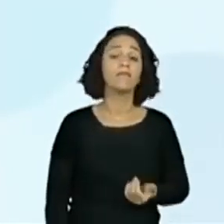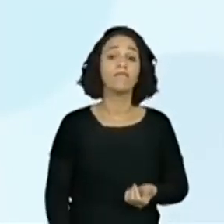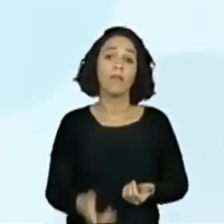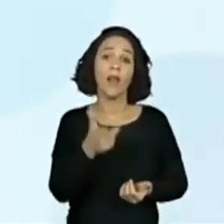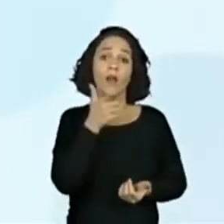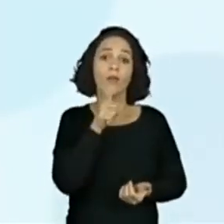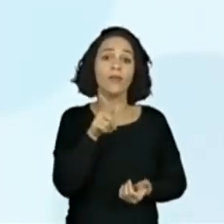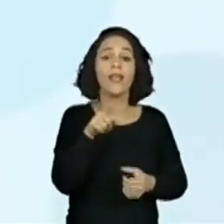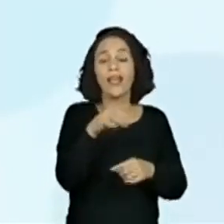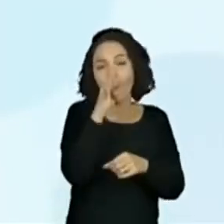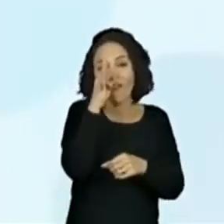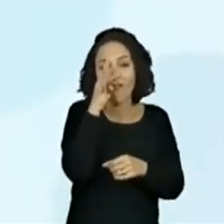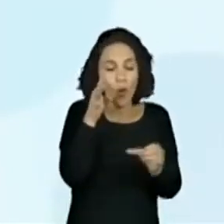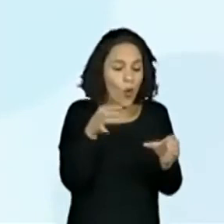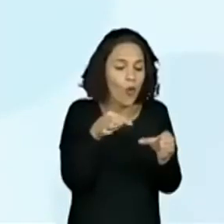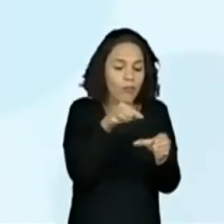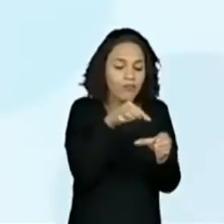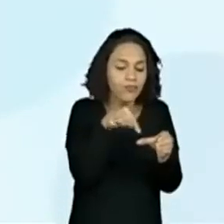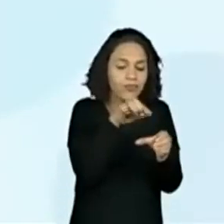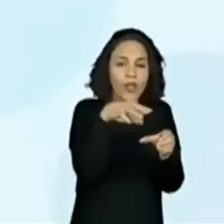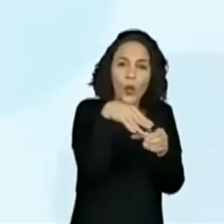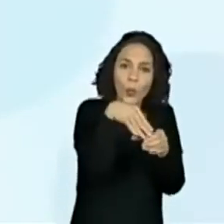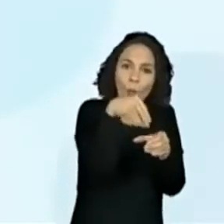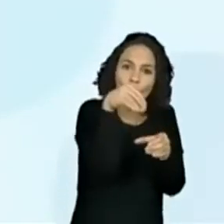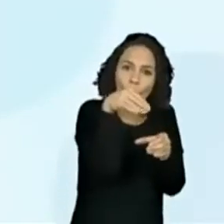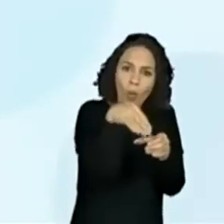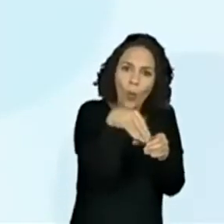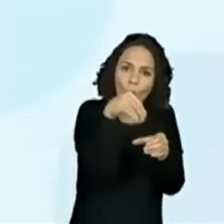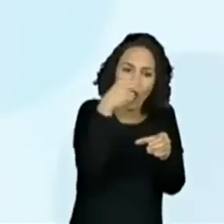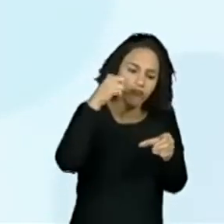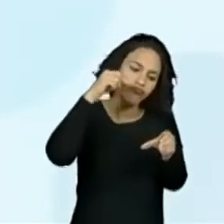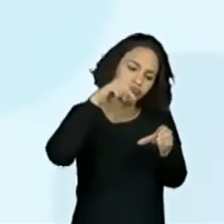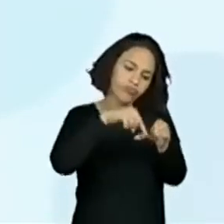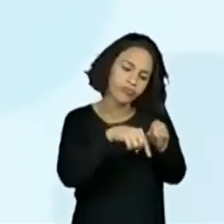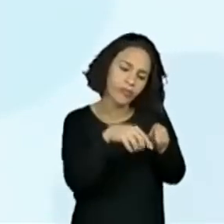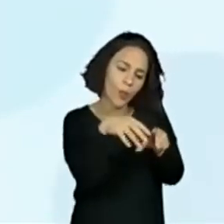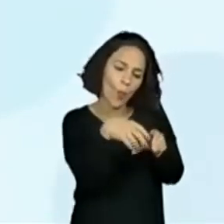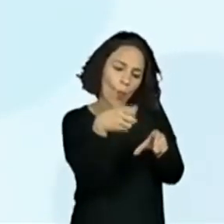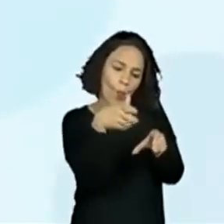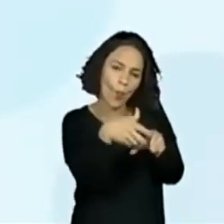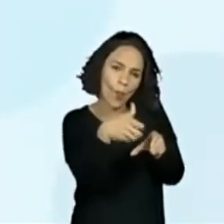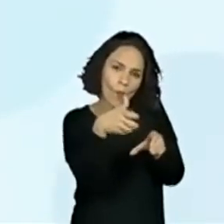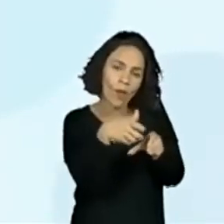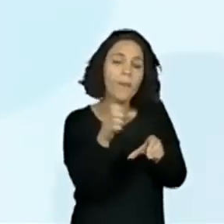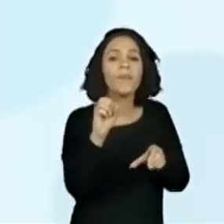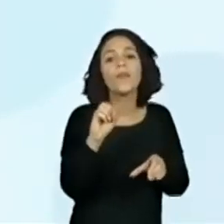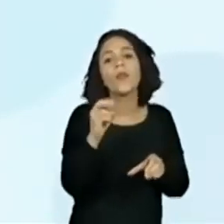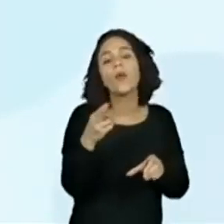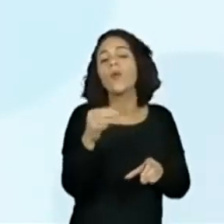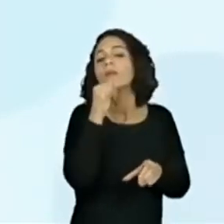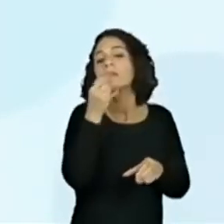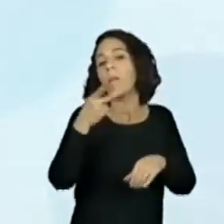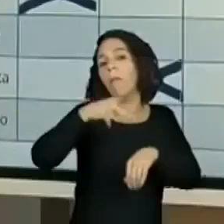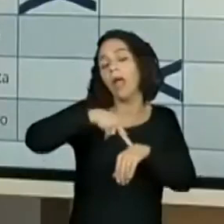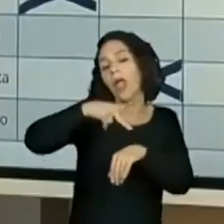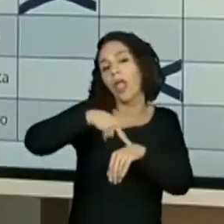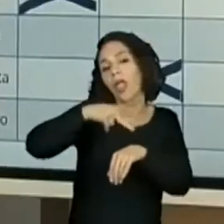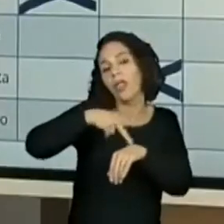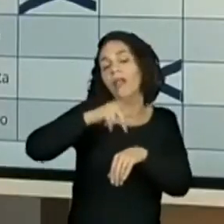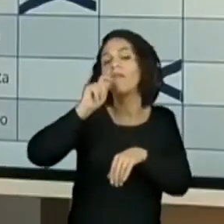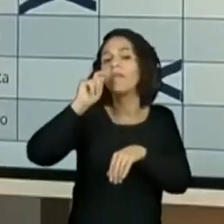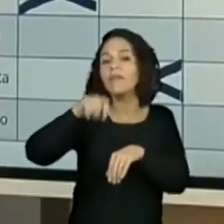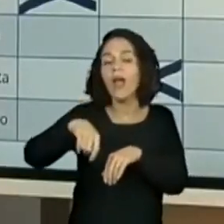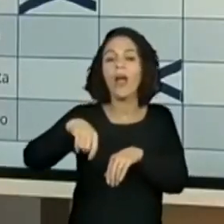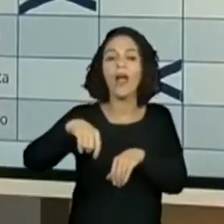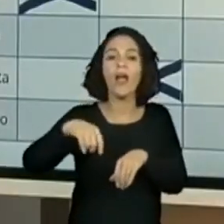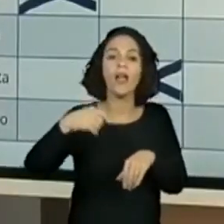o néctar, não é? Das flores mais longas ou mesmo quando estiver pousada em uma pedra,